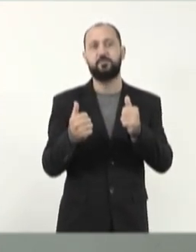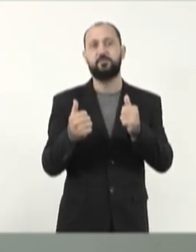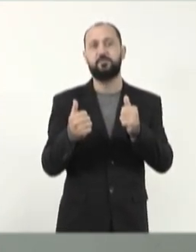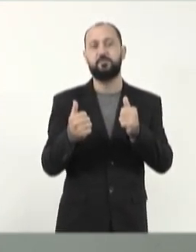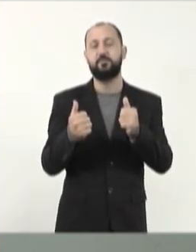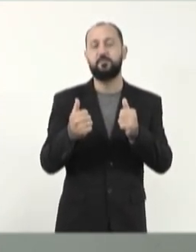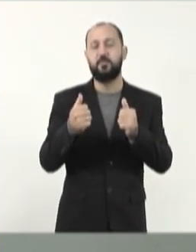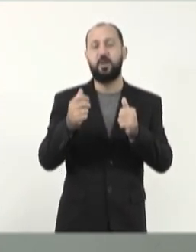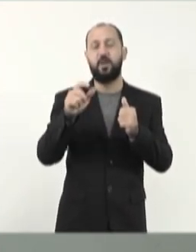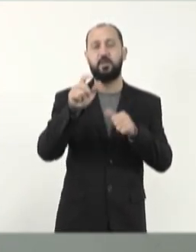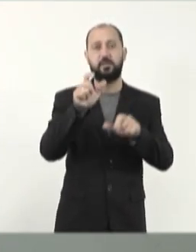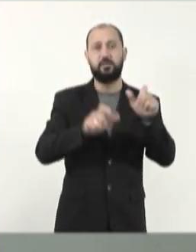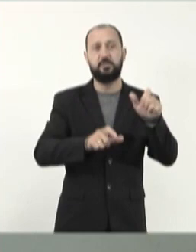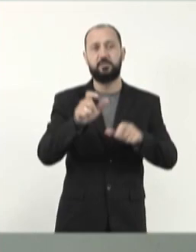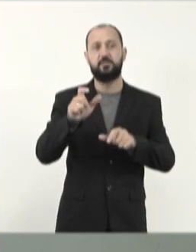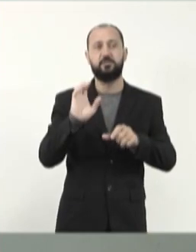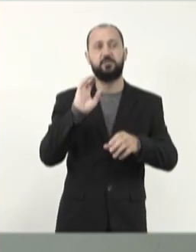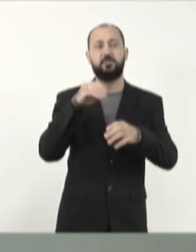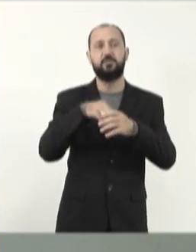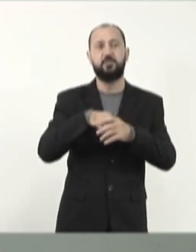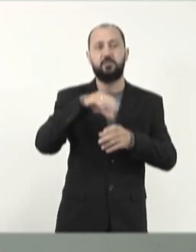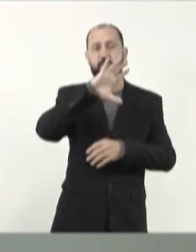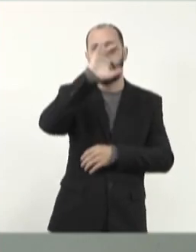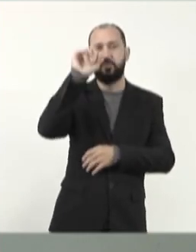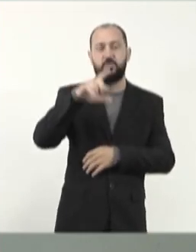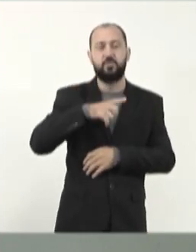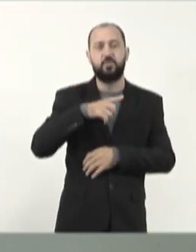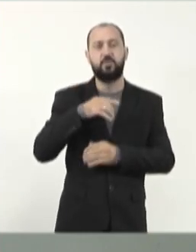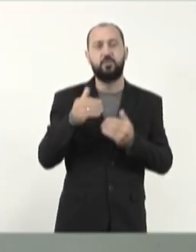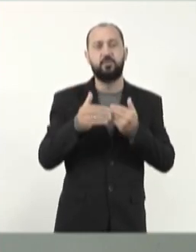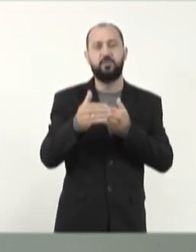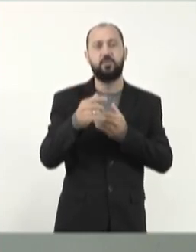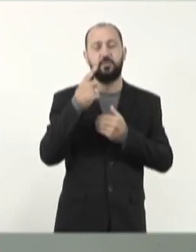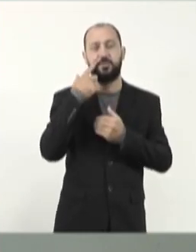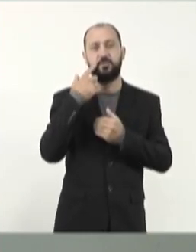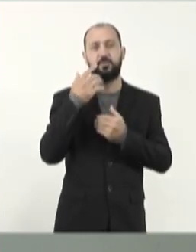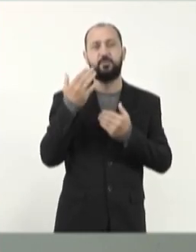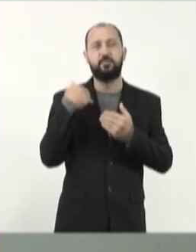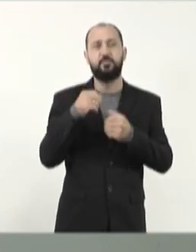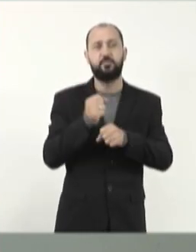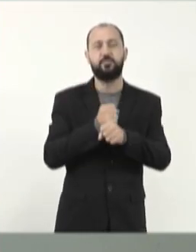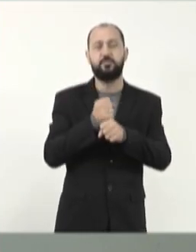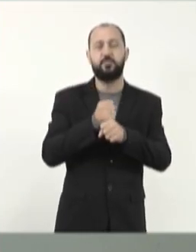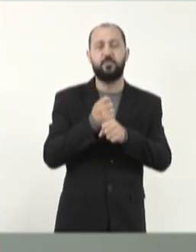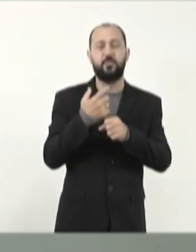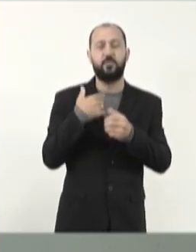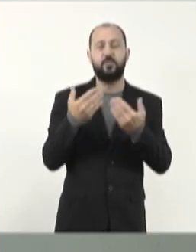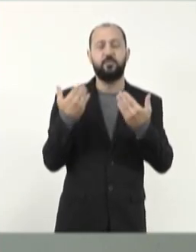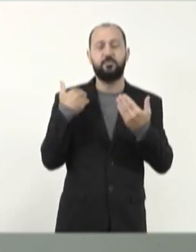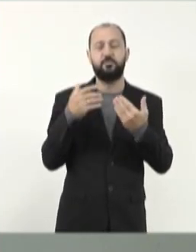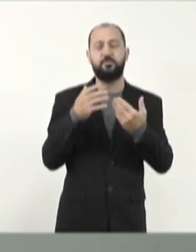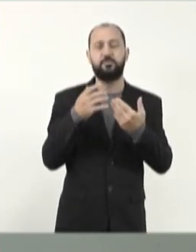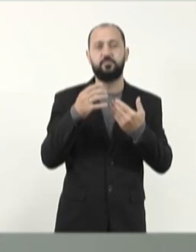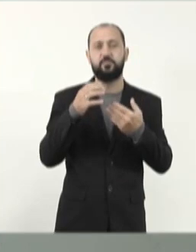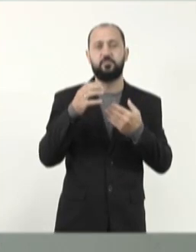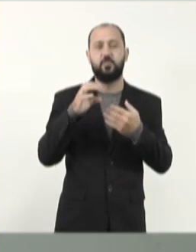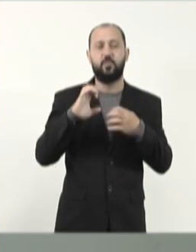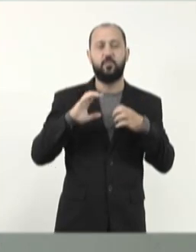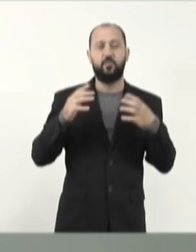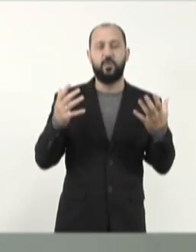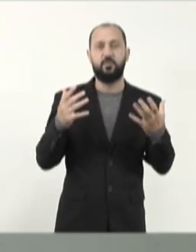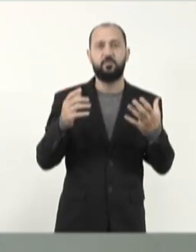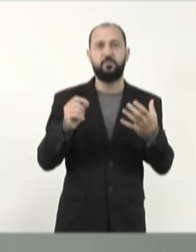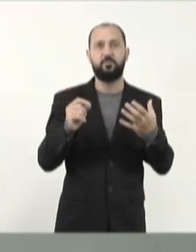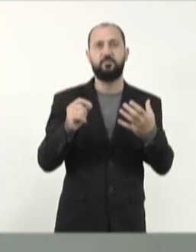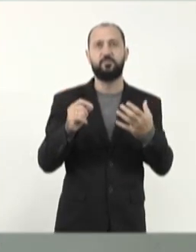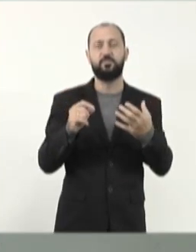aos birdwatchers, inclusive eventos aqui em Mato Grosso do Sul já aconteceram, em Bonito mesmo há um ano mais ou menos, um evento para observação de pássaros aconteceu